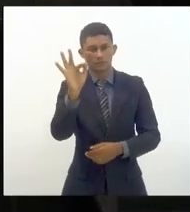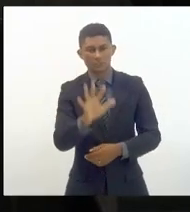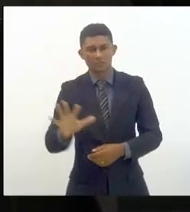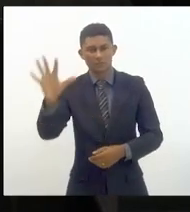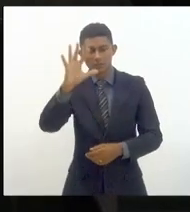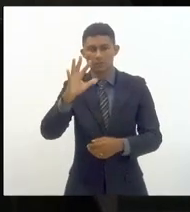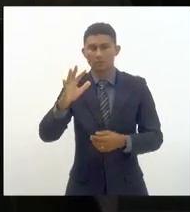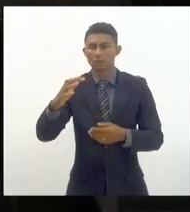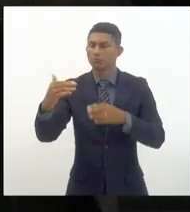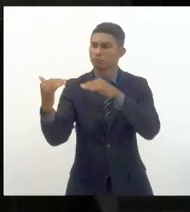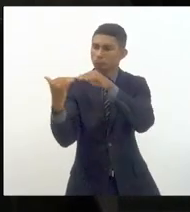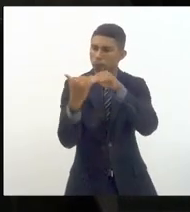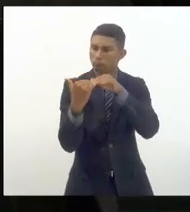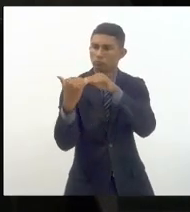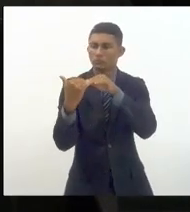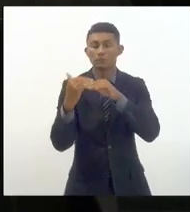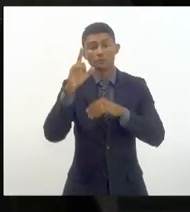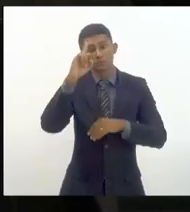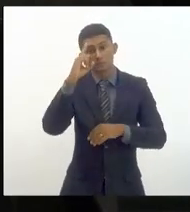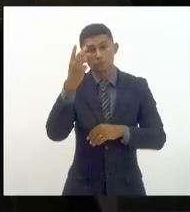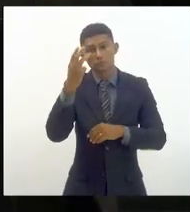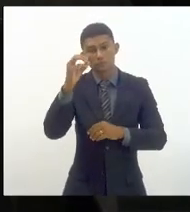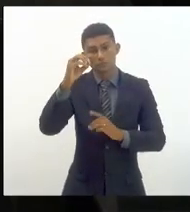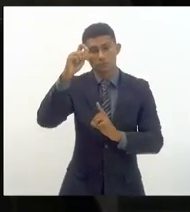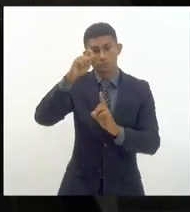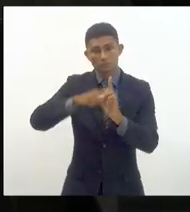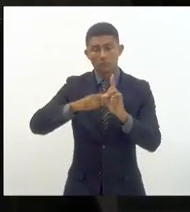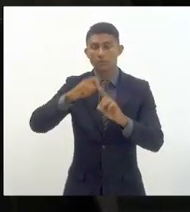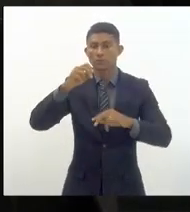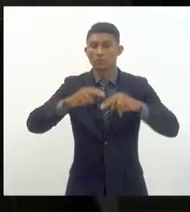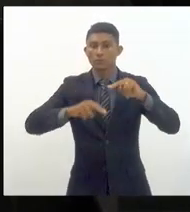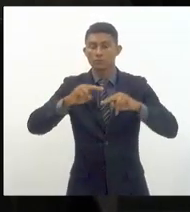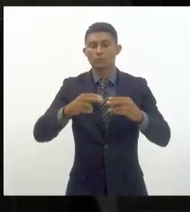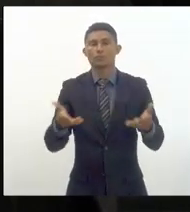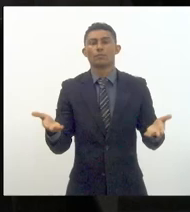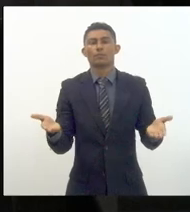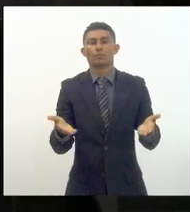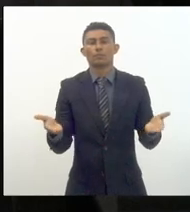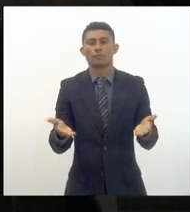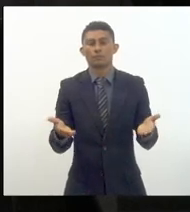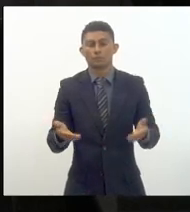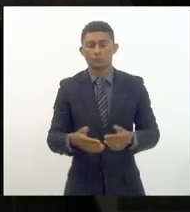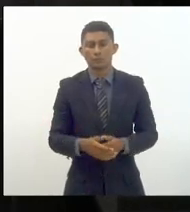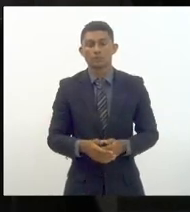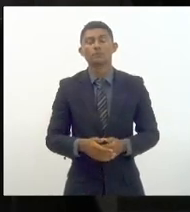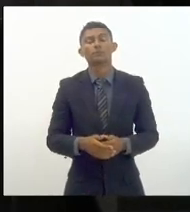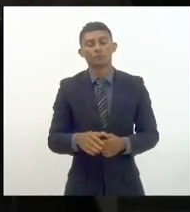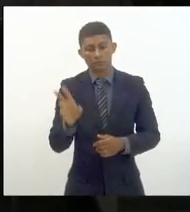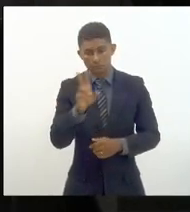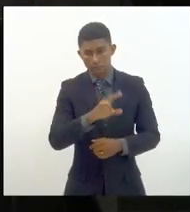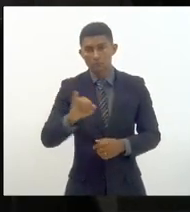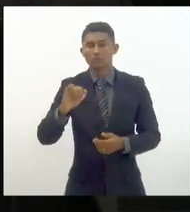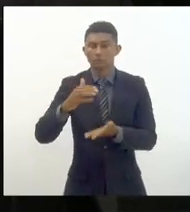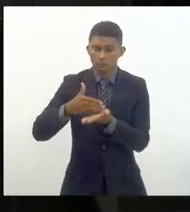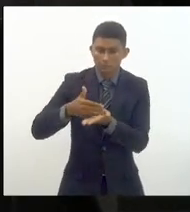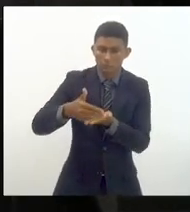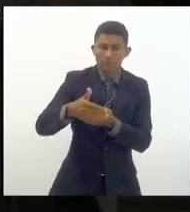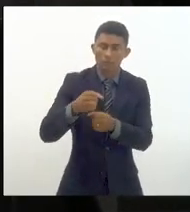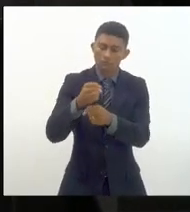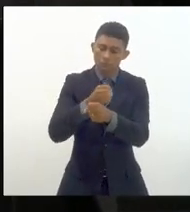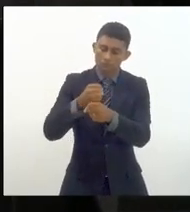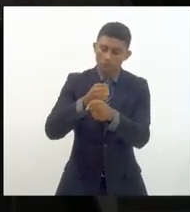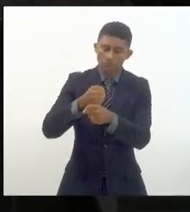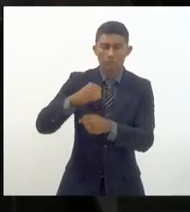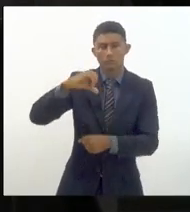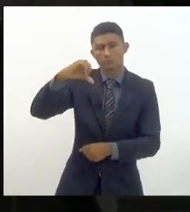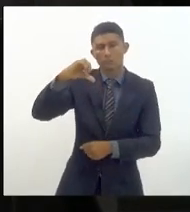e no dia trinta de junho é portanto hoje passa a viger por um período de nove